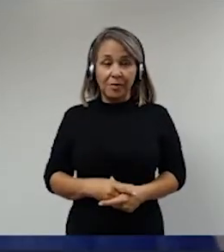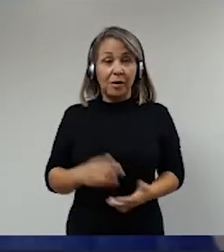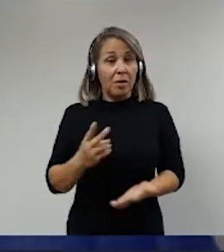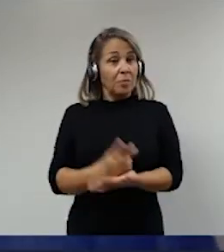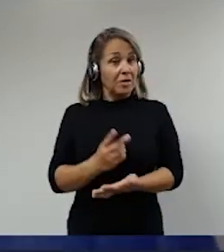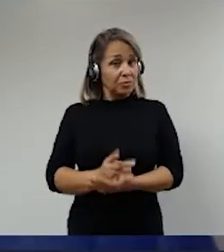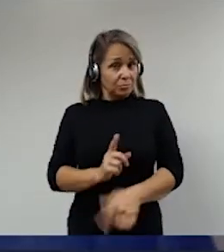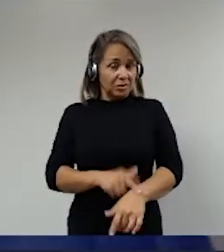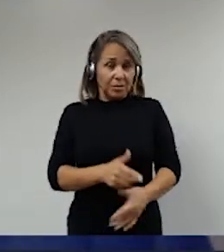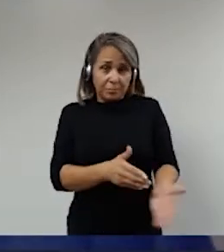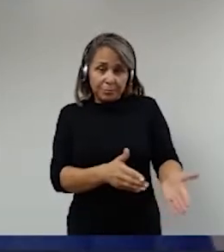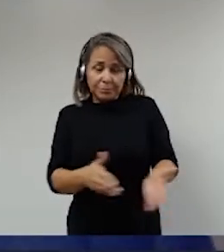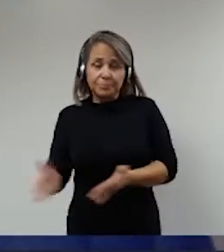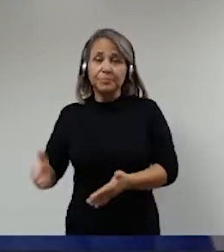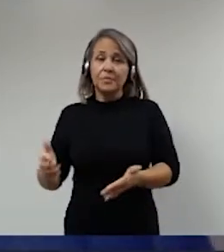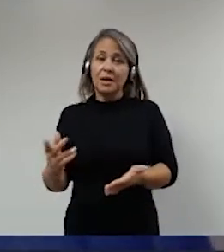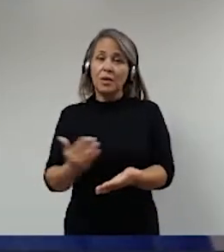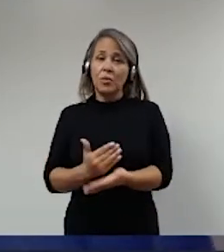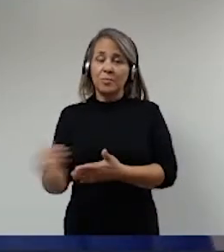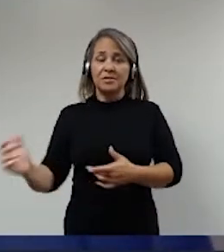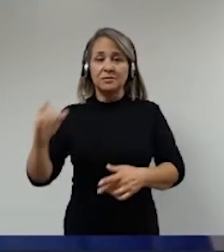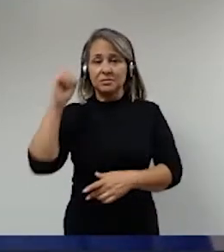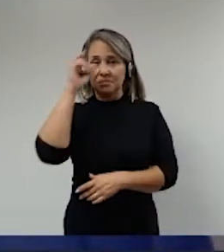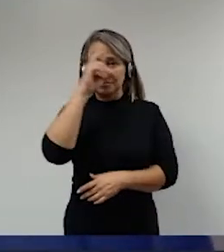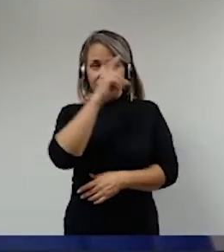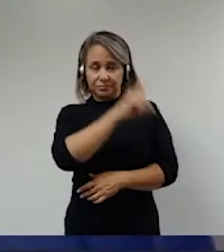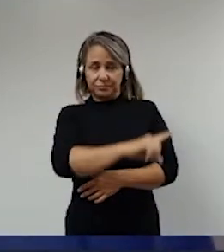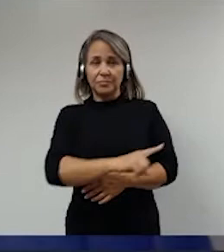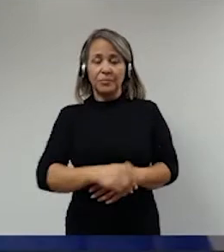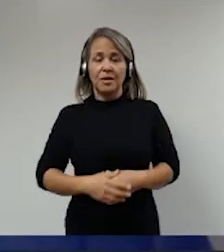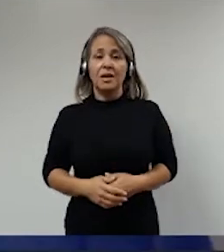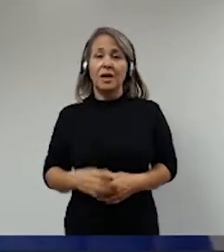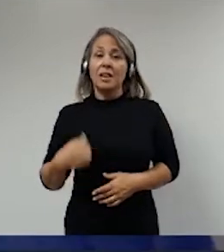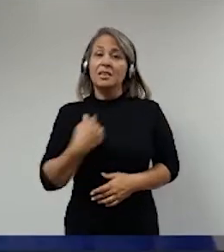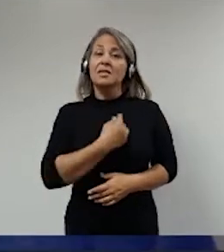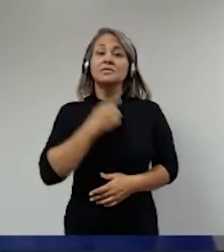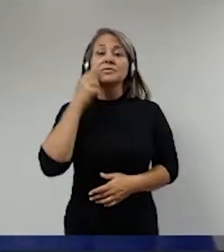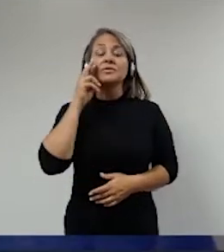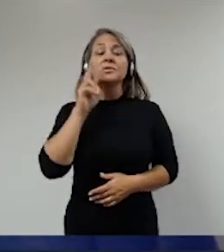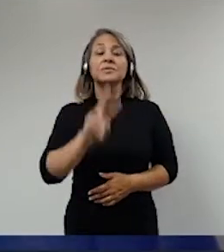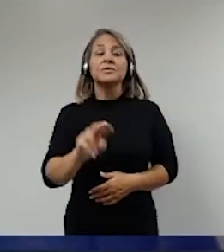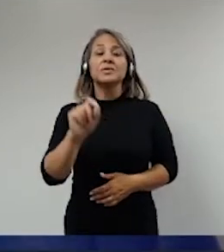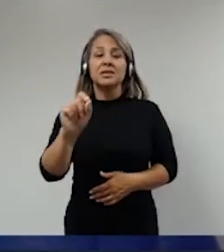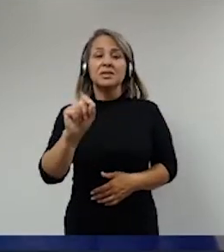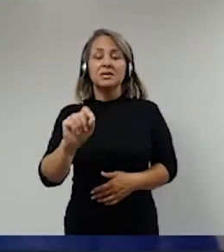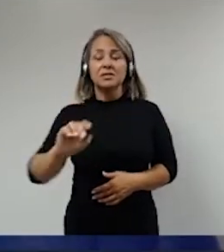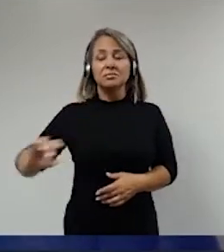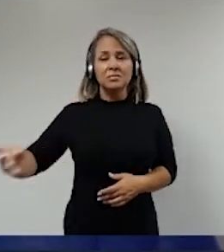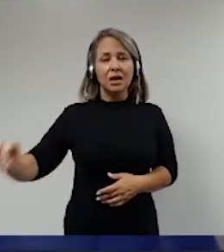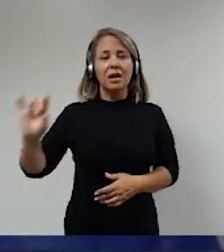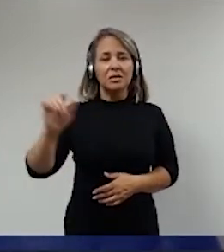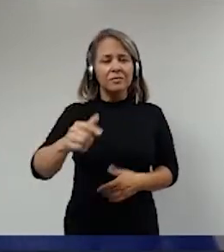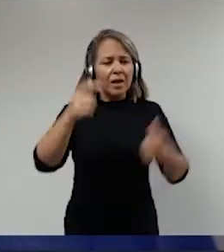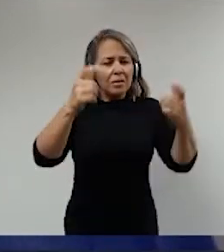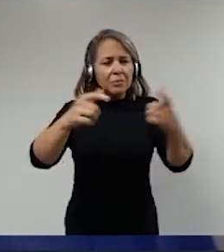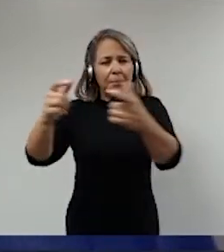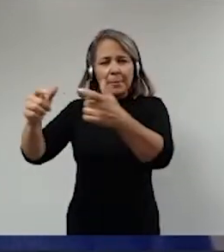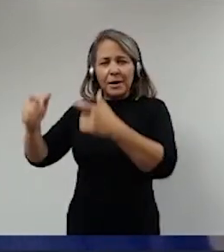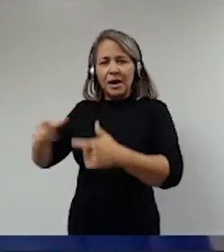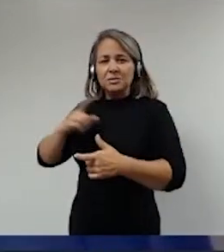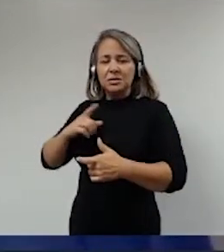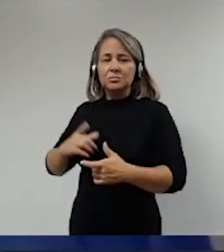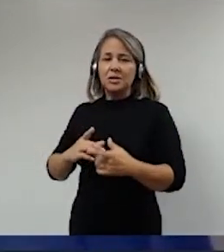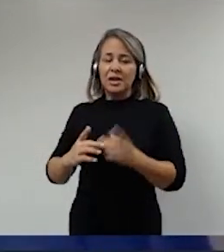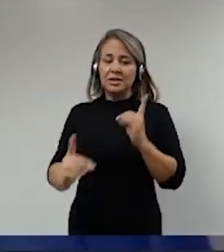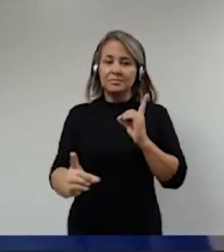tempo que essas dificuldades aconteceram, nós vemos que cada vez mais essa interação digital, nós estamos